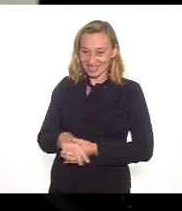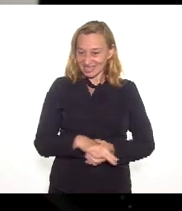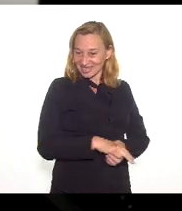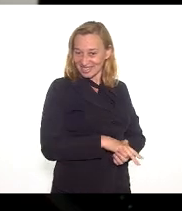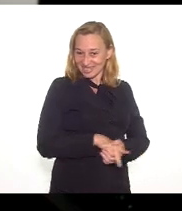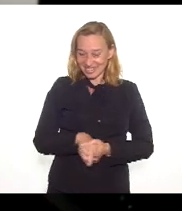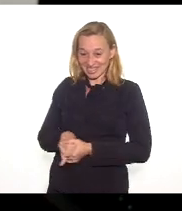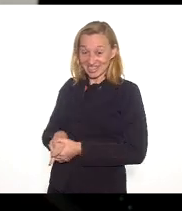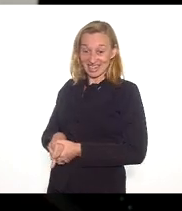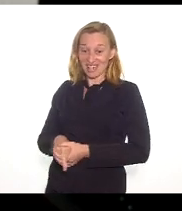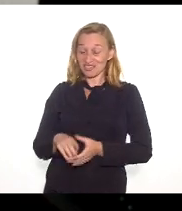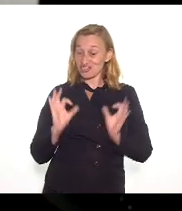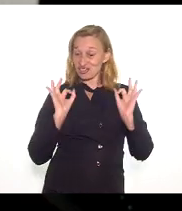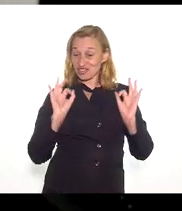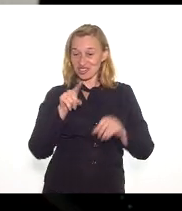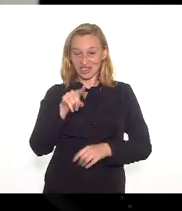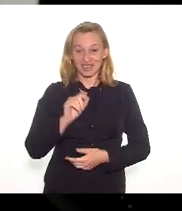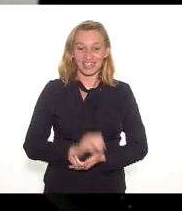Ó.